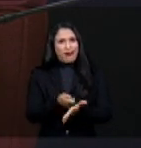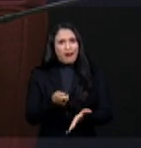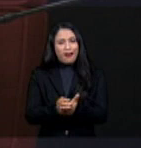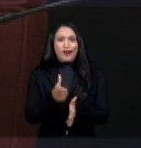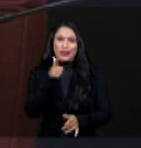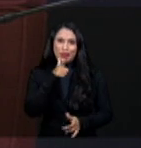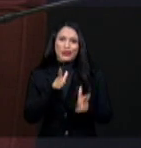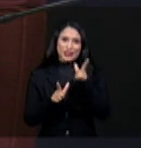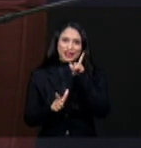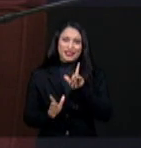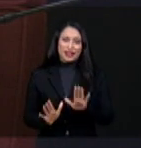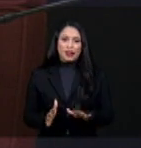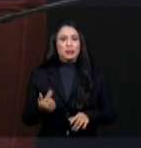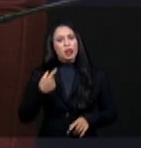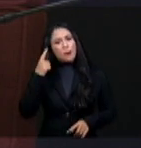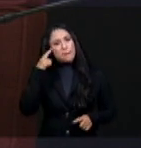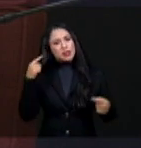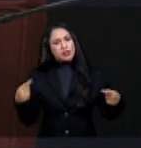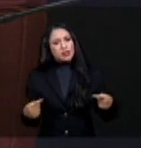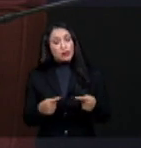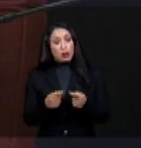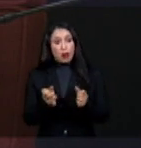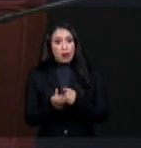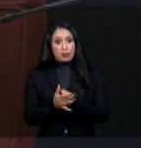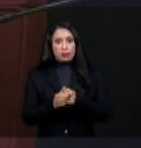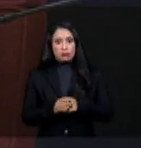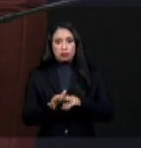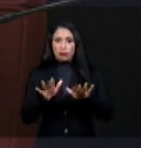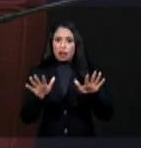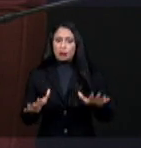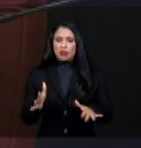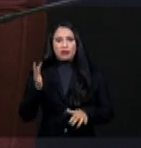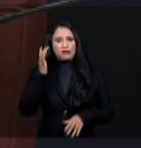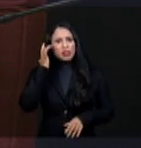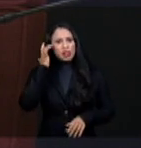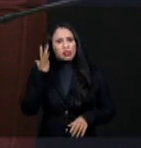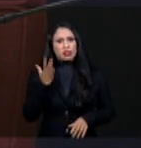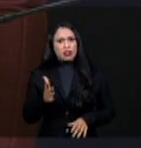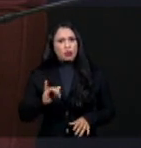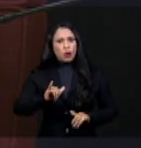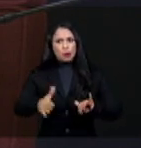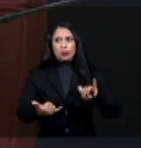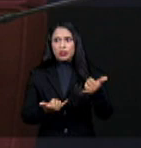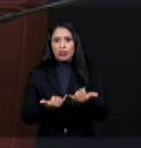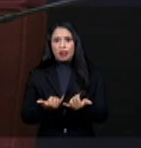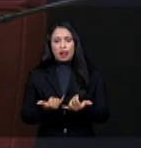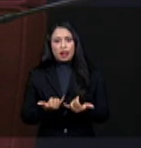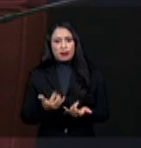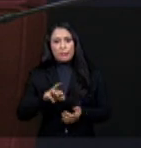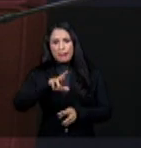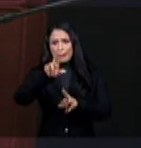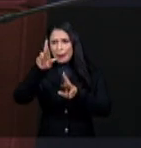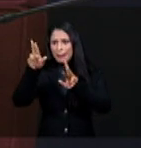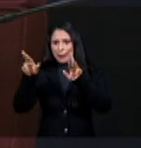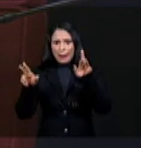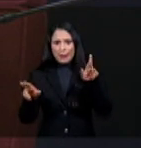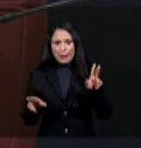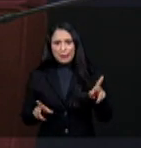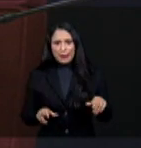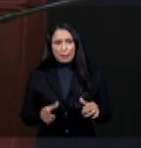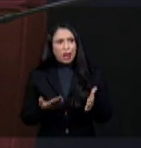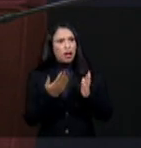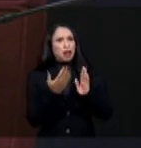isso acho que concordo com você academia Abrir oportunidade eu acho que nunca se falou tanto na diversidade diversidade